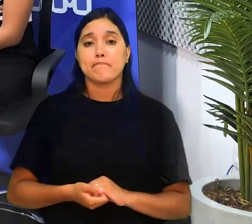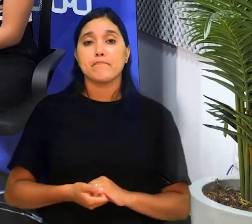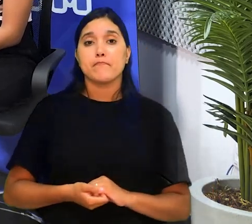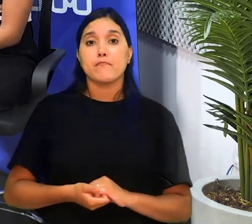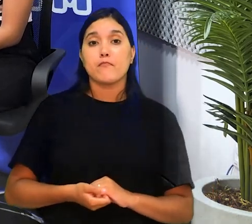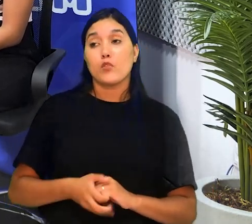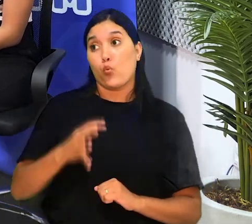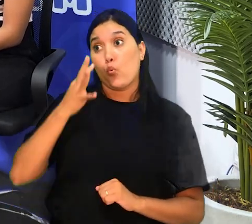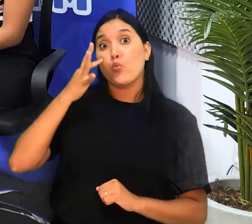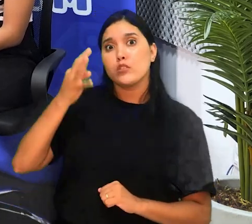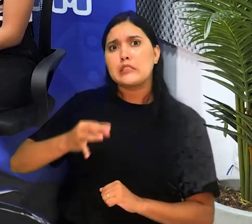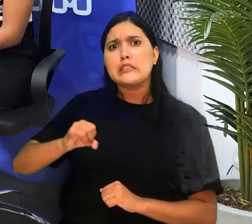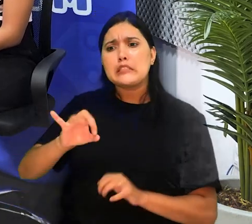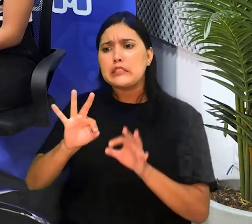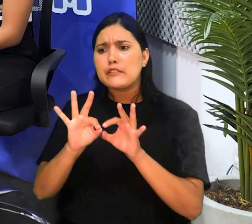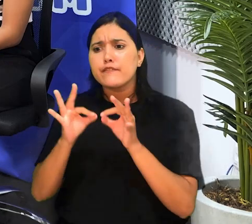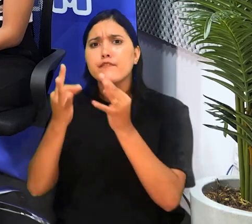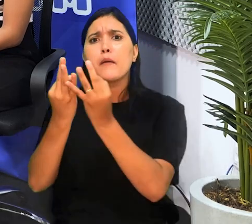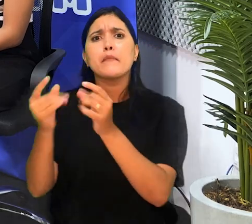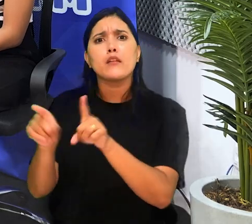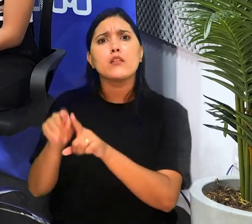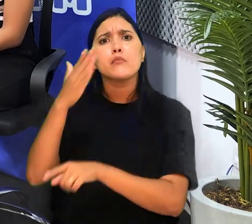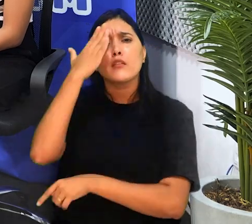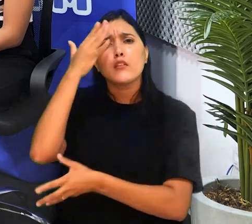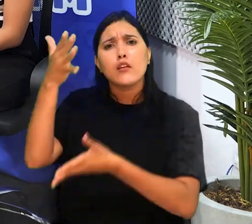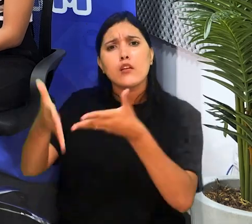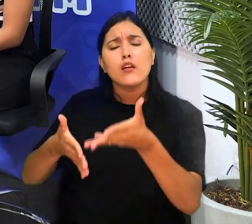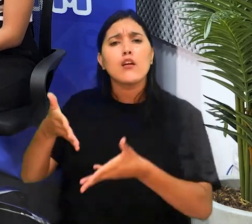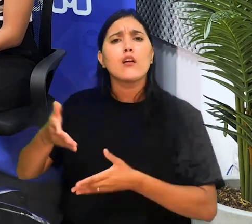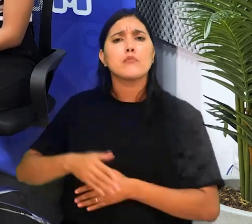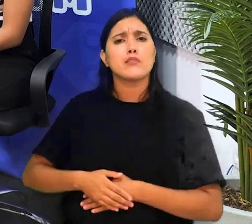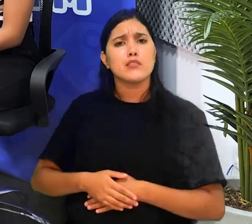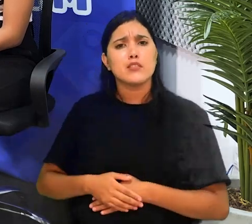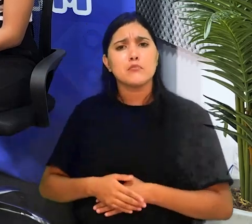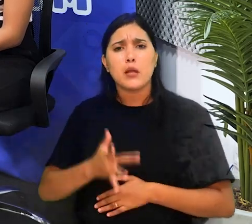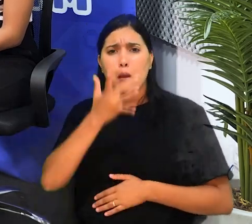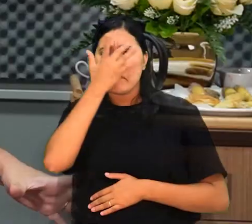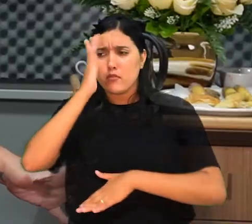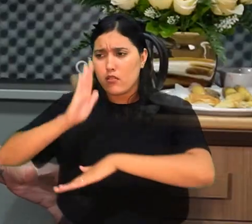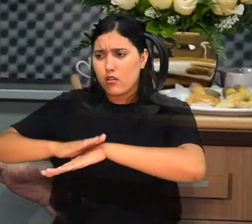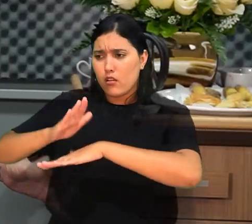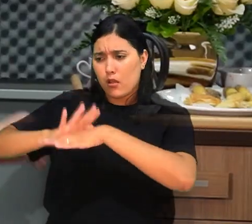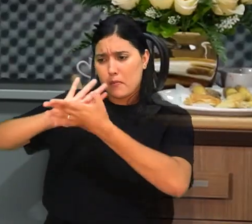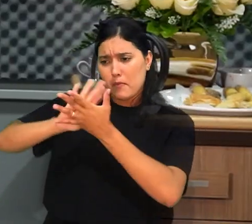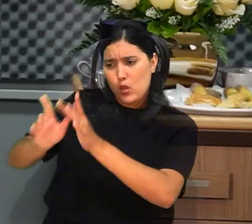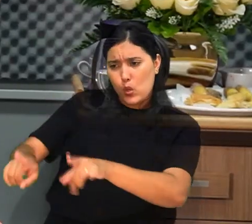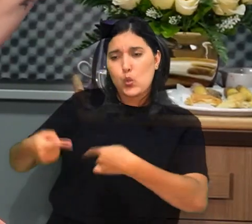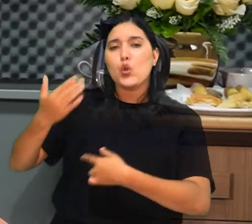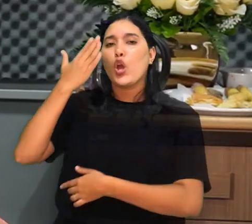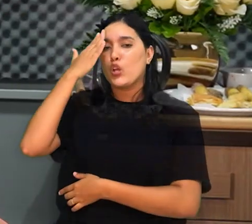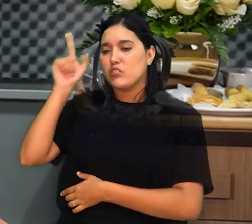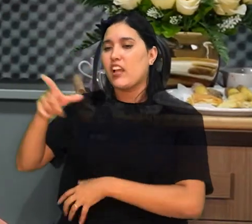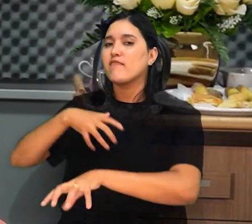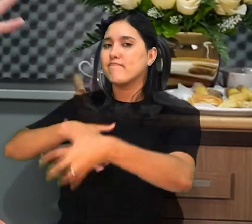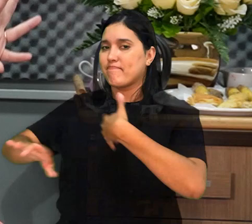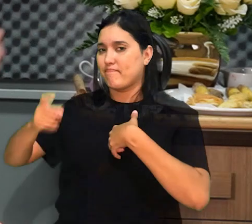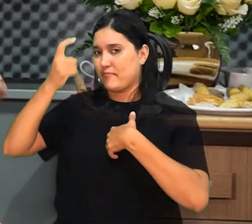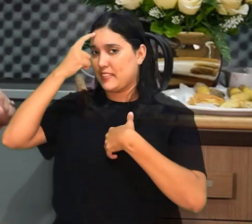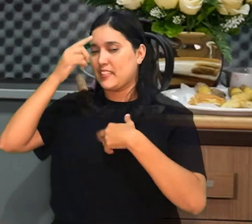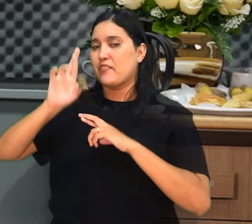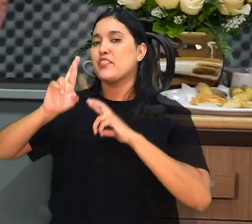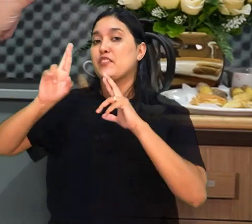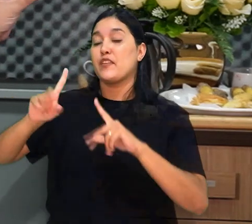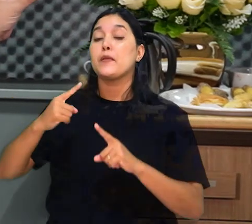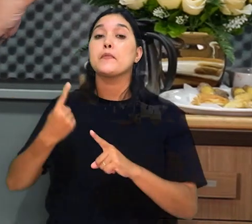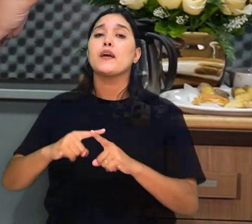isso, ele não merece, não te merece, né? Então, se tivesse, teria certeza. Ou então, se fosse da família, eu teria